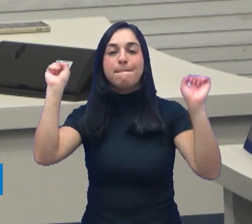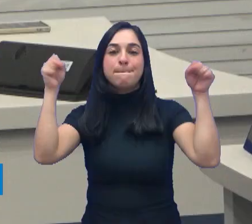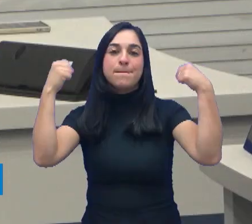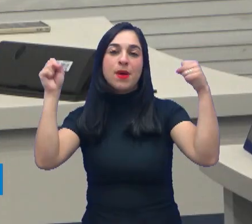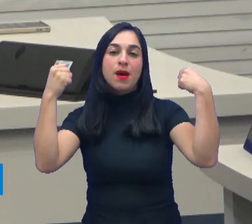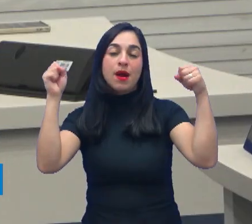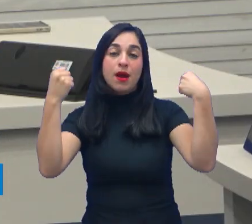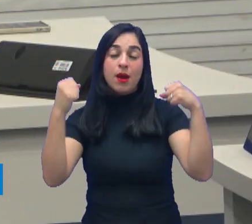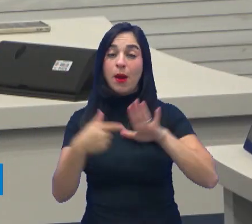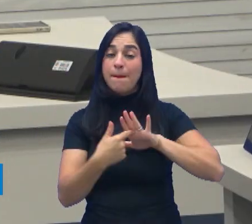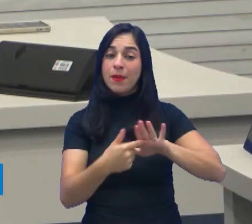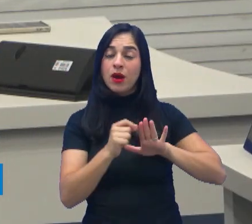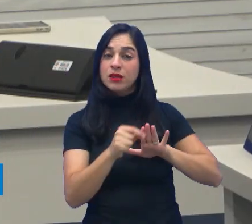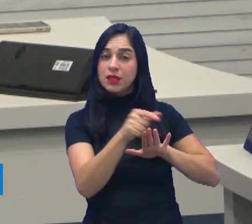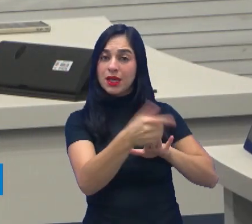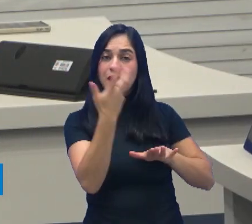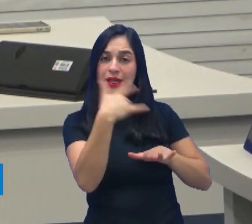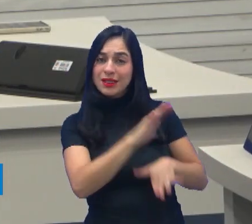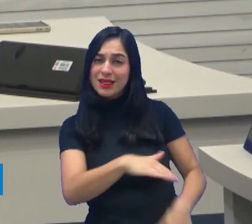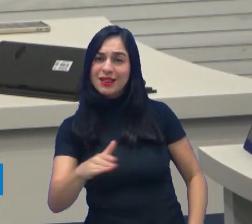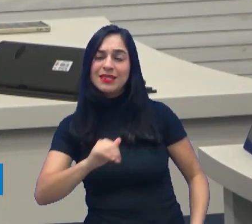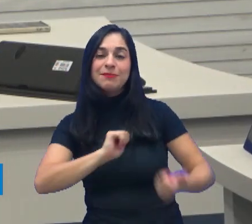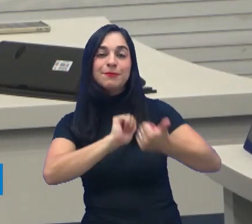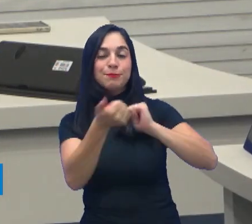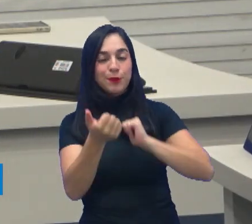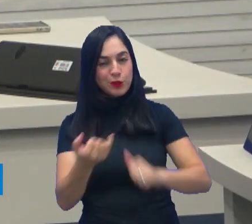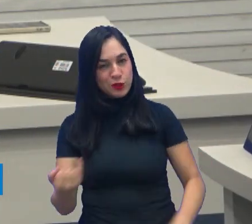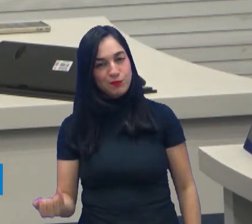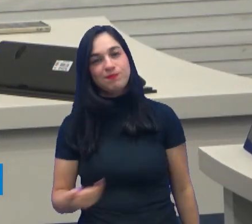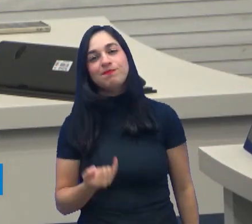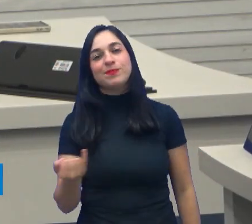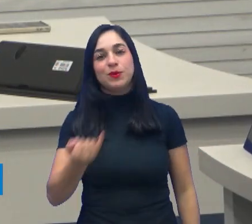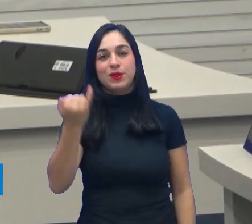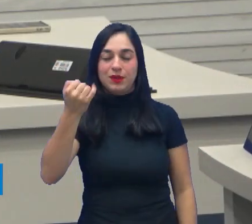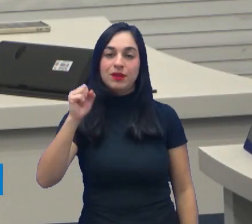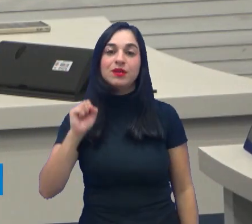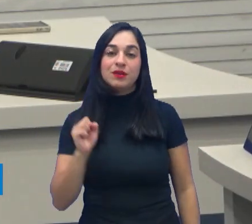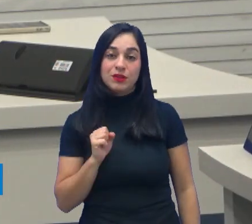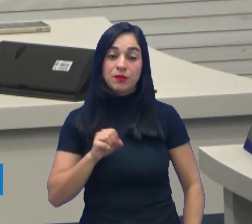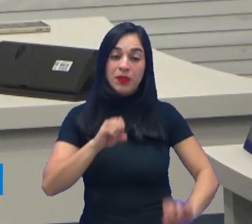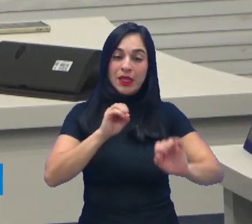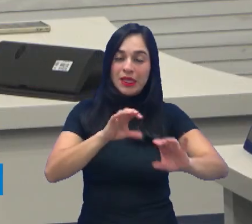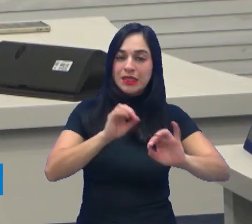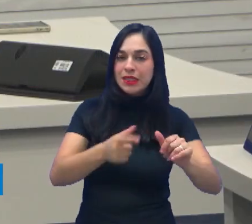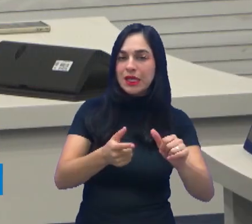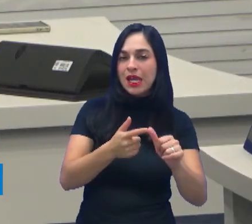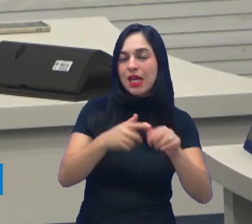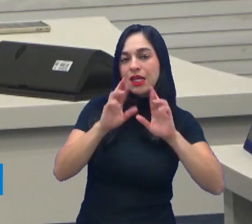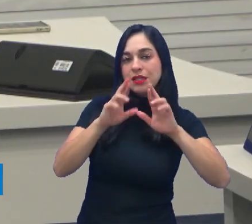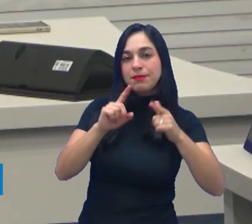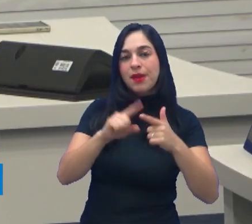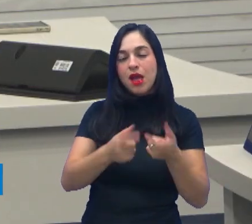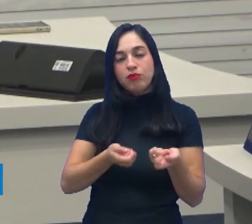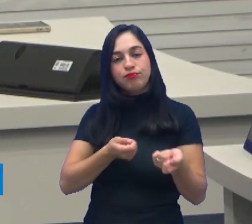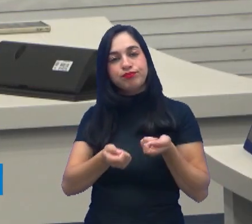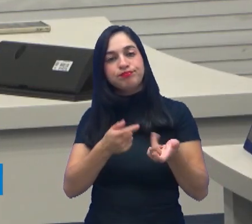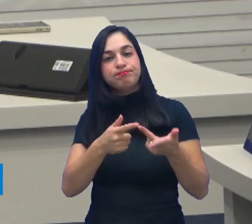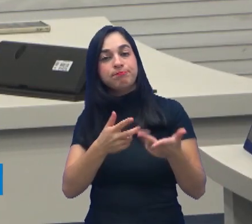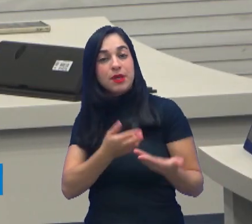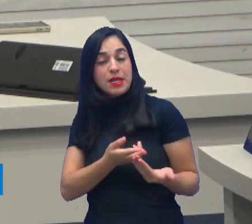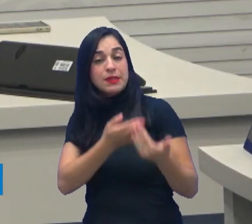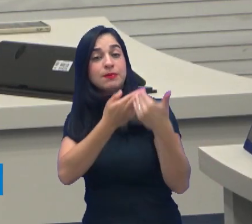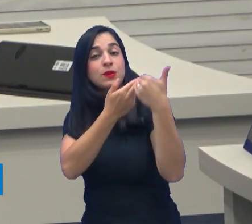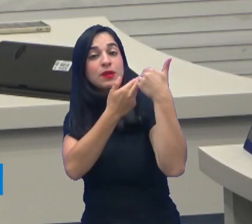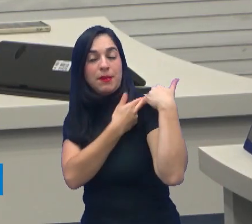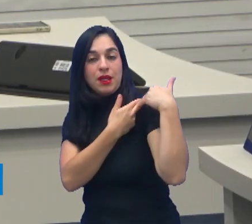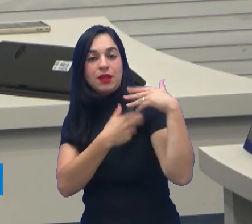na vida das nossas crianças e jovens. O esporte ensina respeito, disciplina, responsabilidade